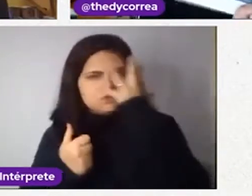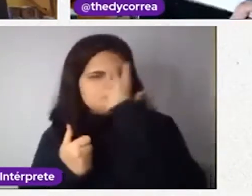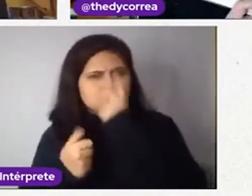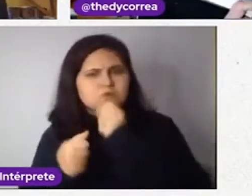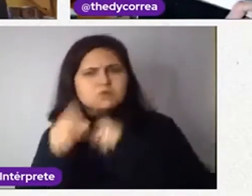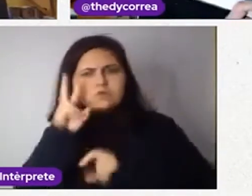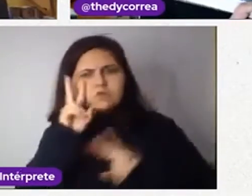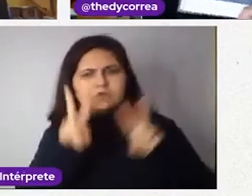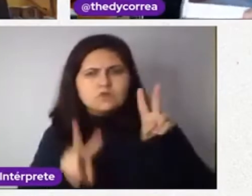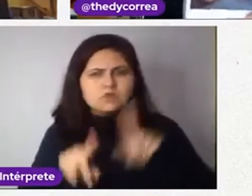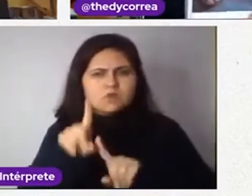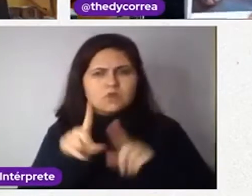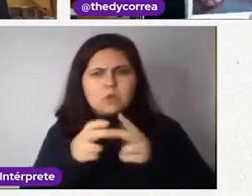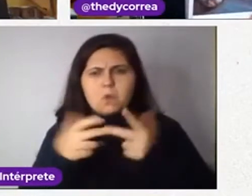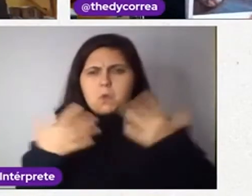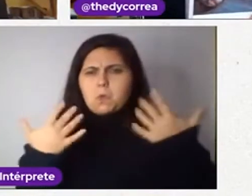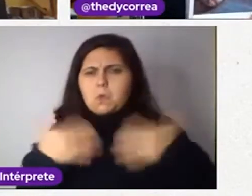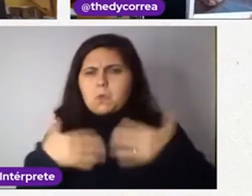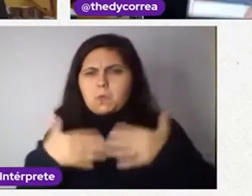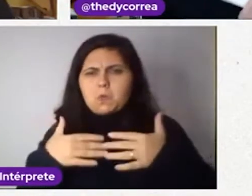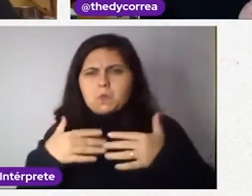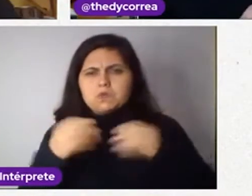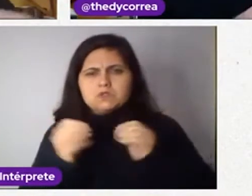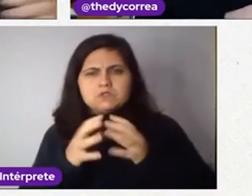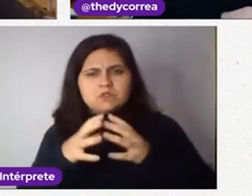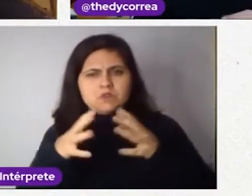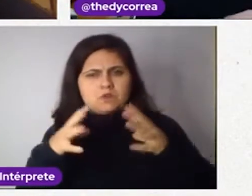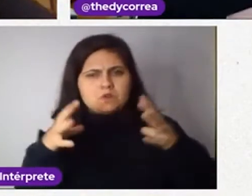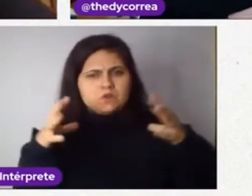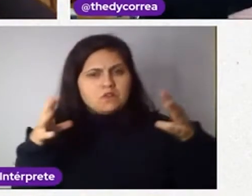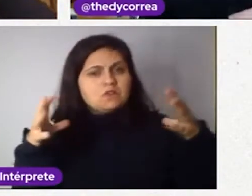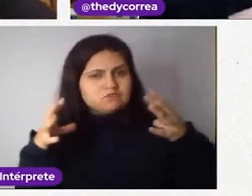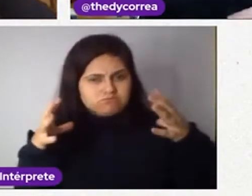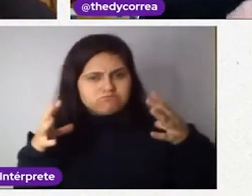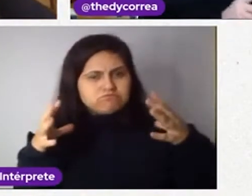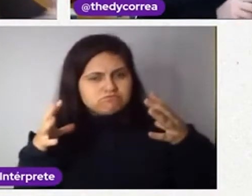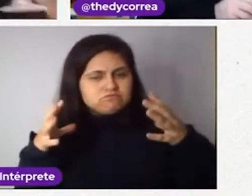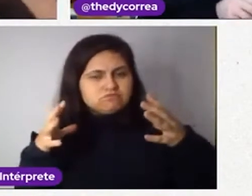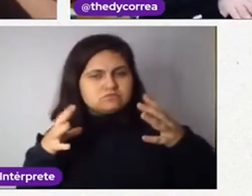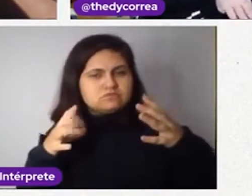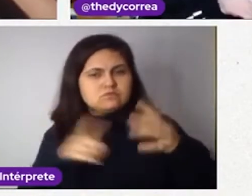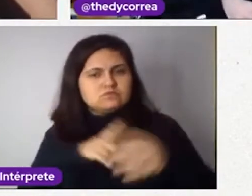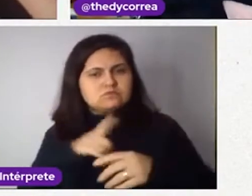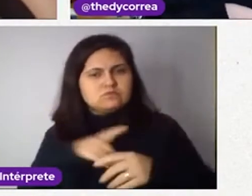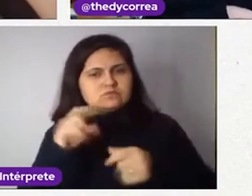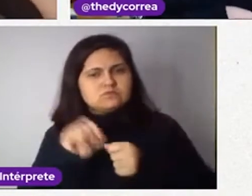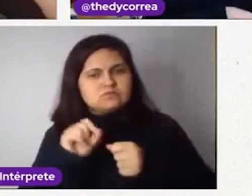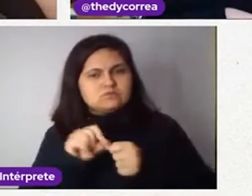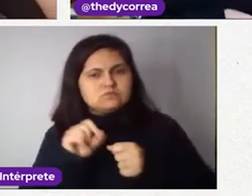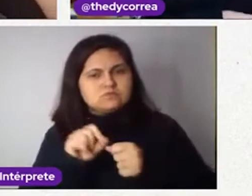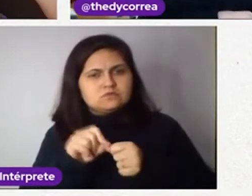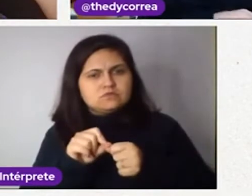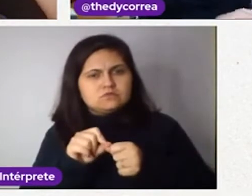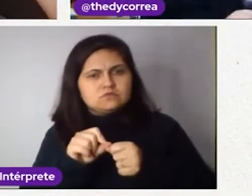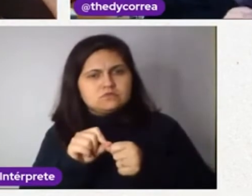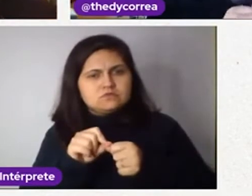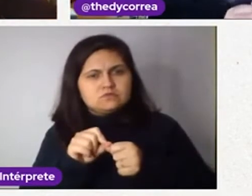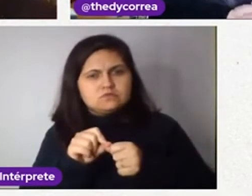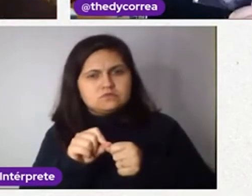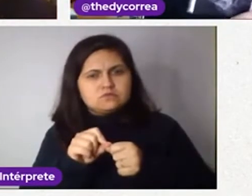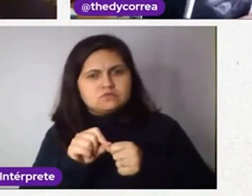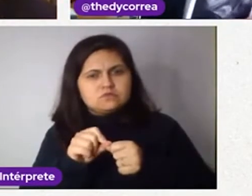Esses alguma quadros coisa... eles são grandes pra caramba. E ele tinha feito